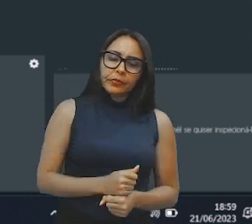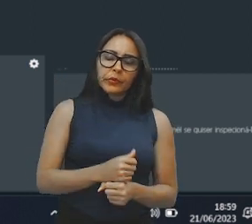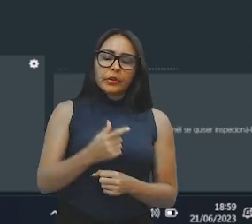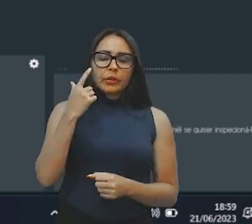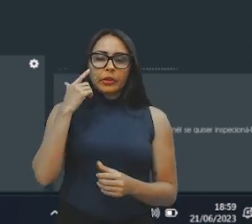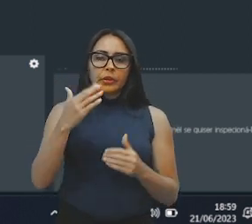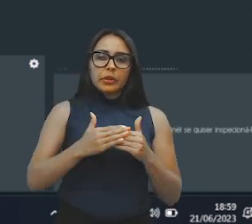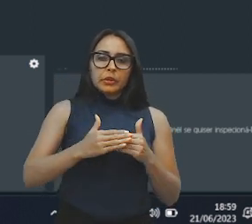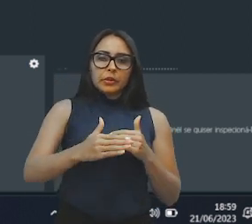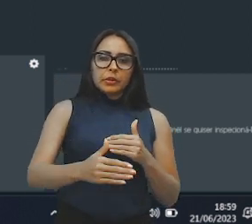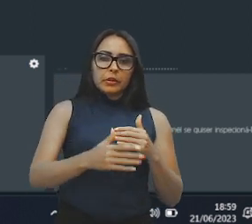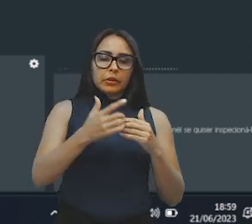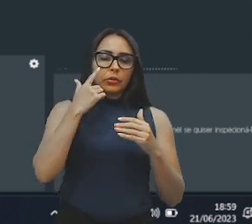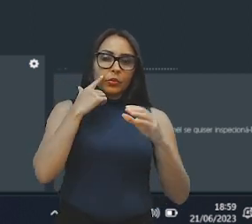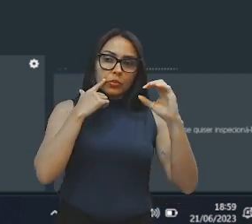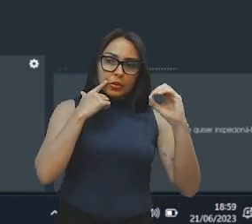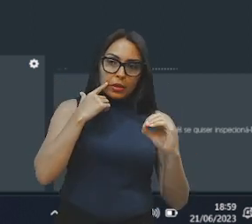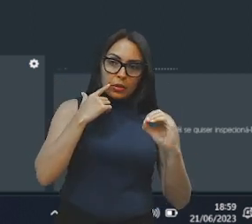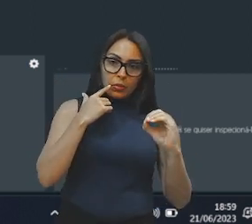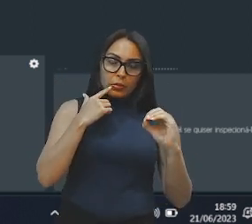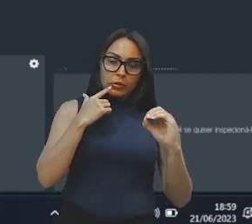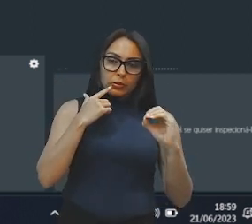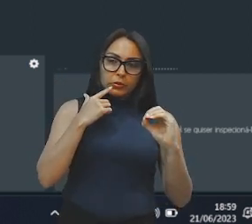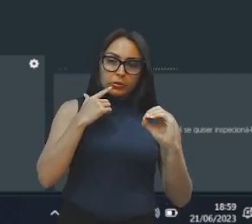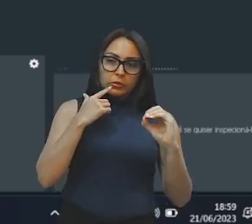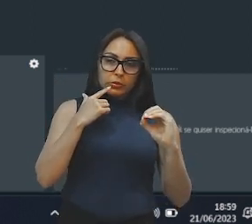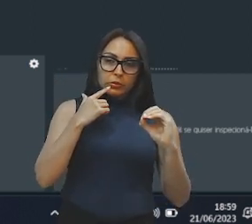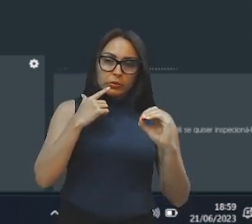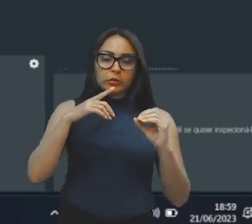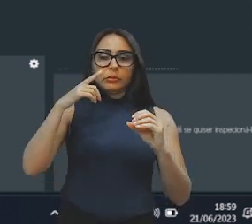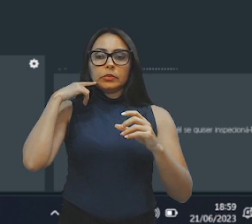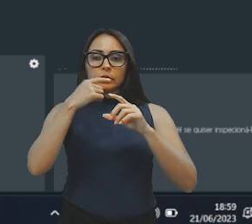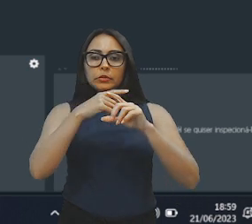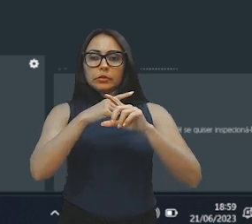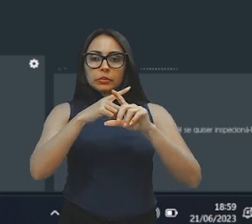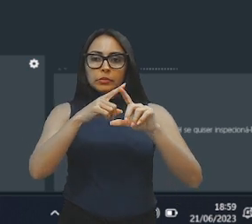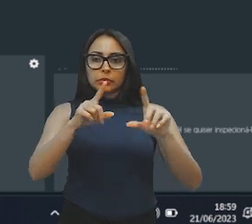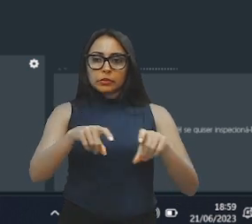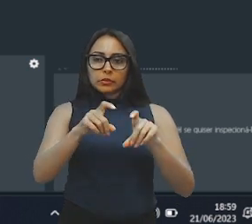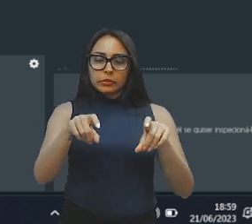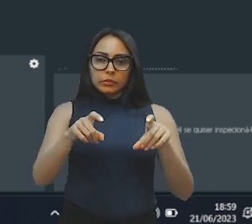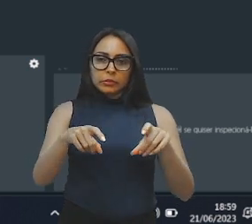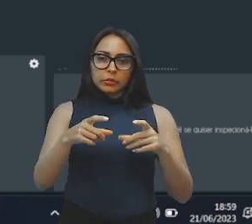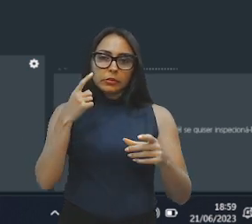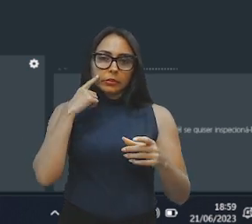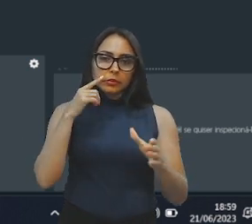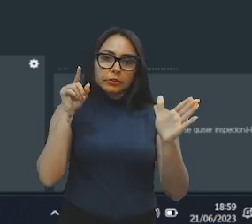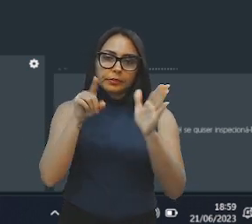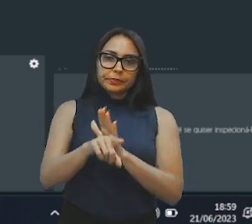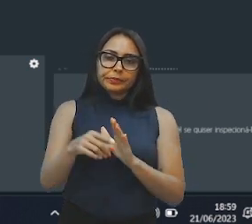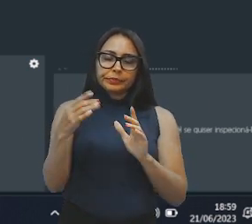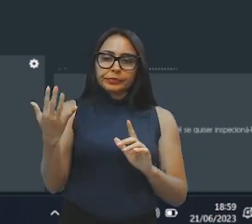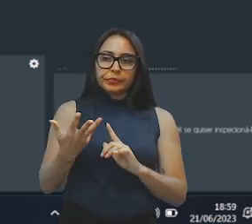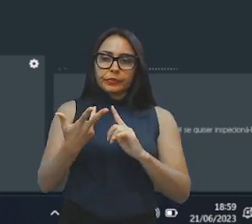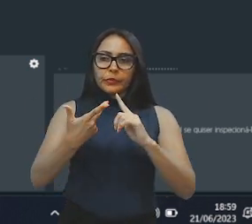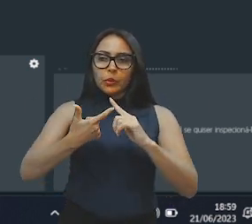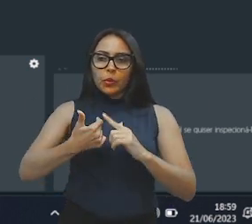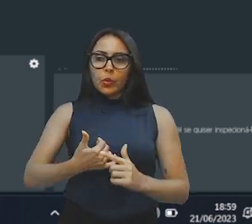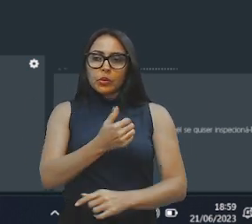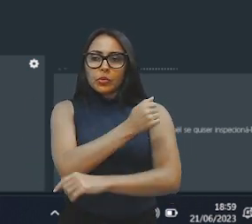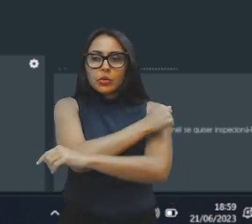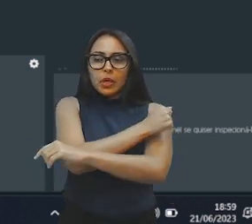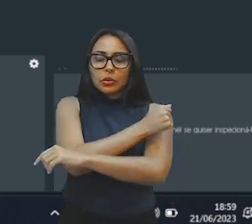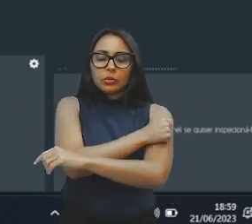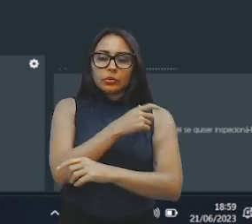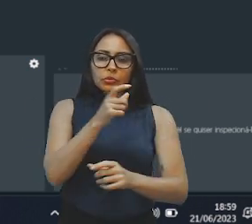0. O computador pergunta, digite a quantidade de alunos da turma. Eu vou informar 3, que é a quantidade que eu